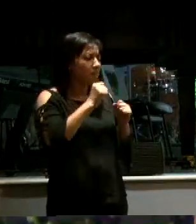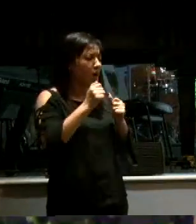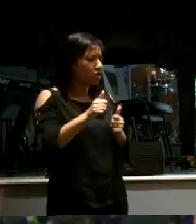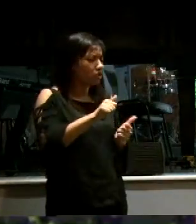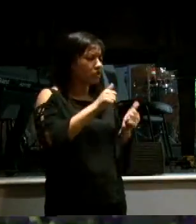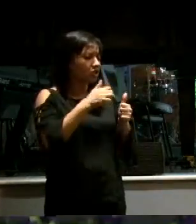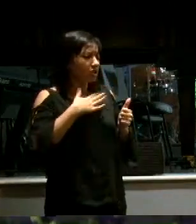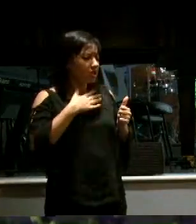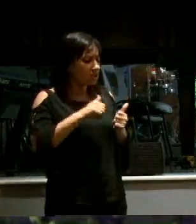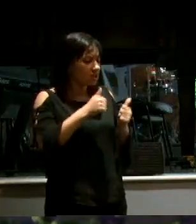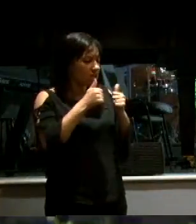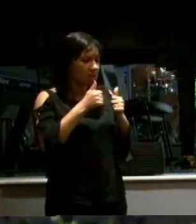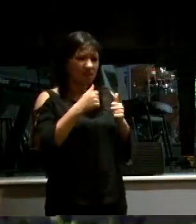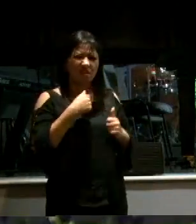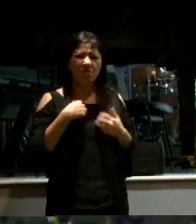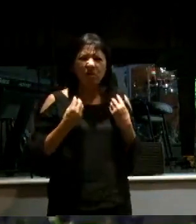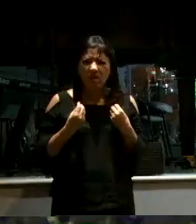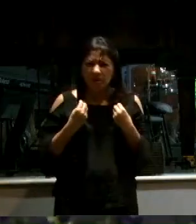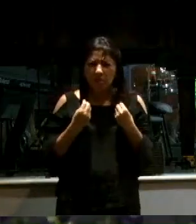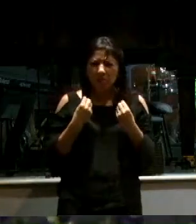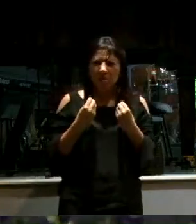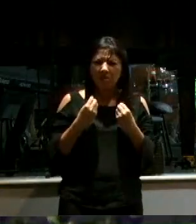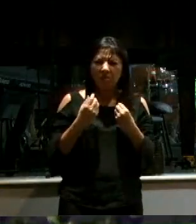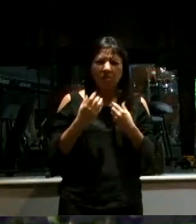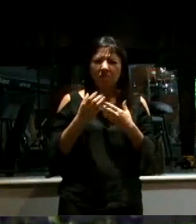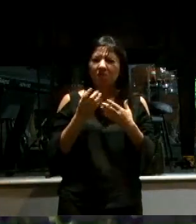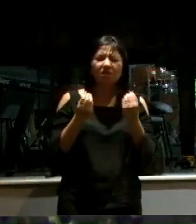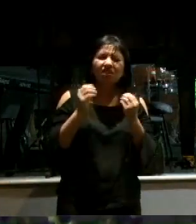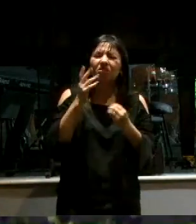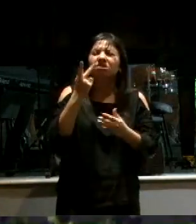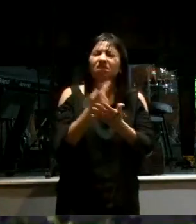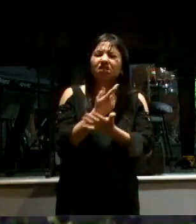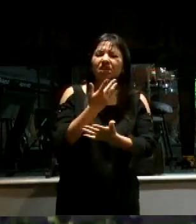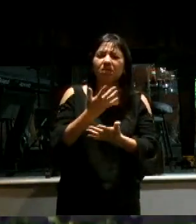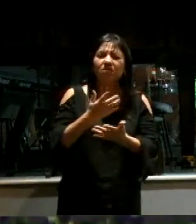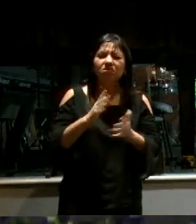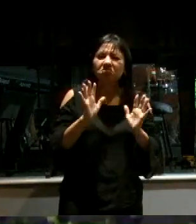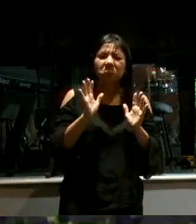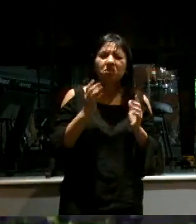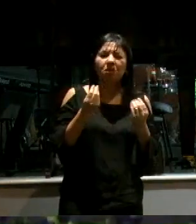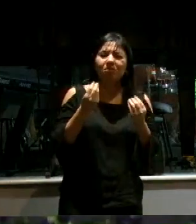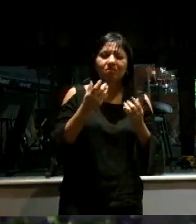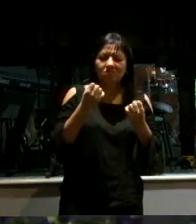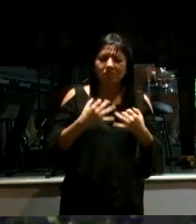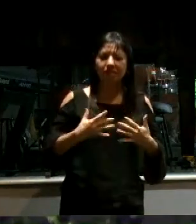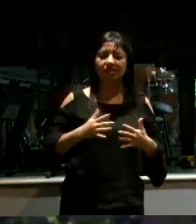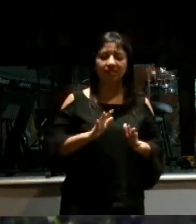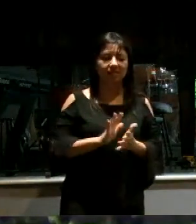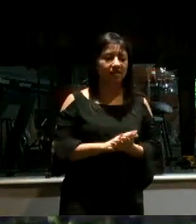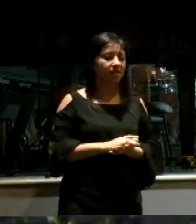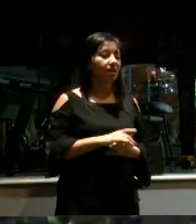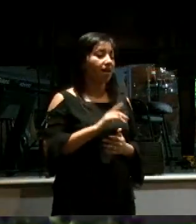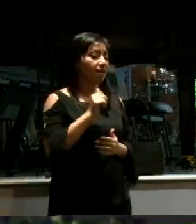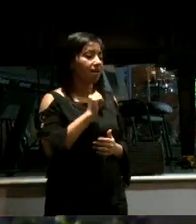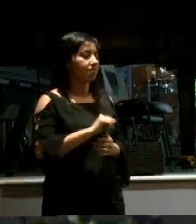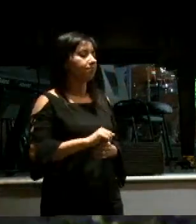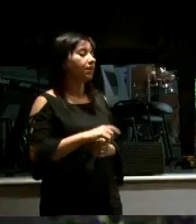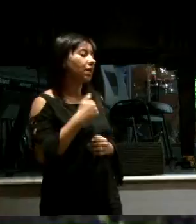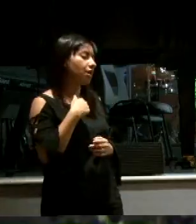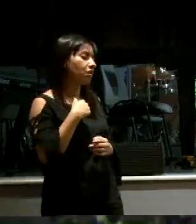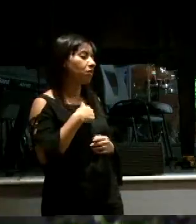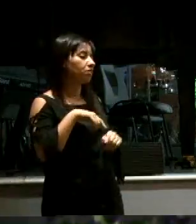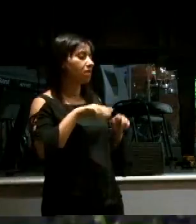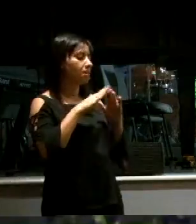Me conta o que aconteceu. Ela falou: eu estava na sacada da minha casa e bateu